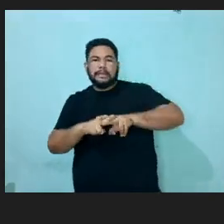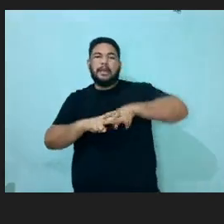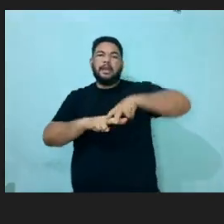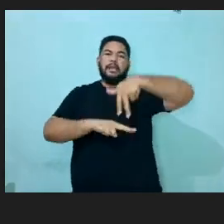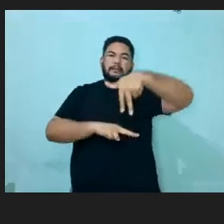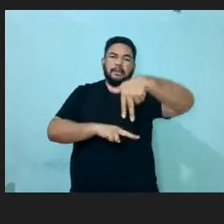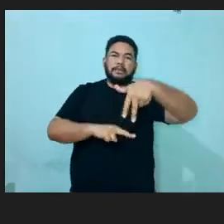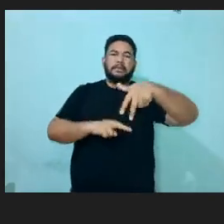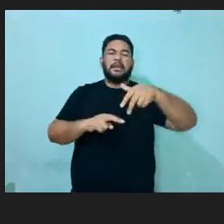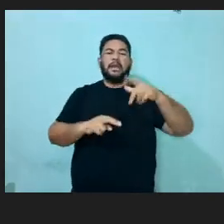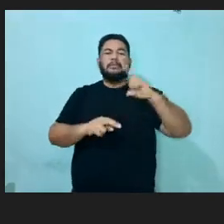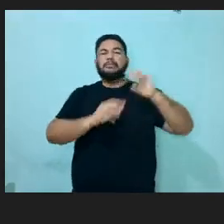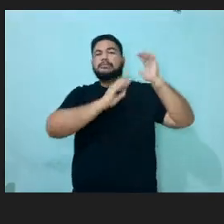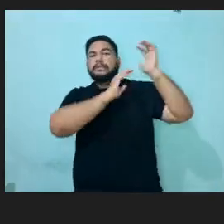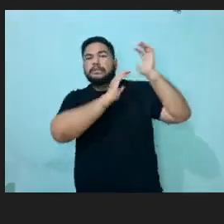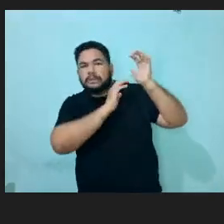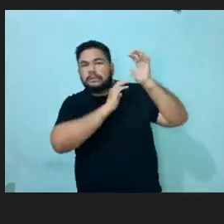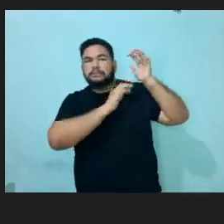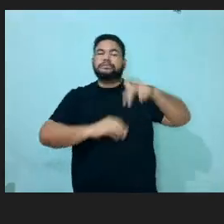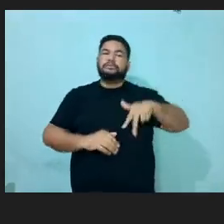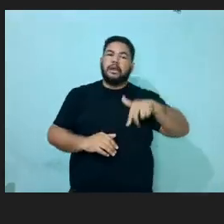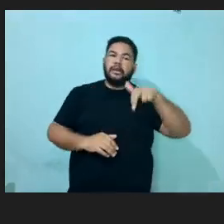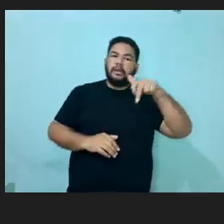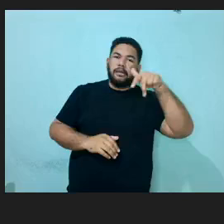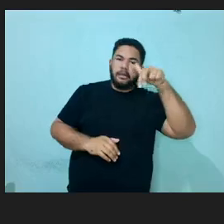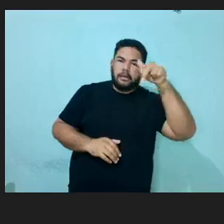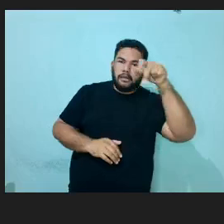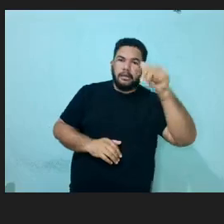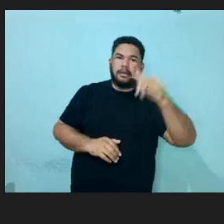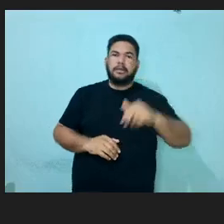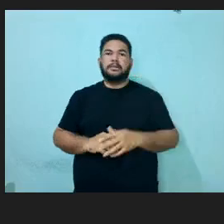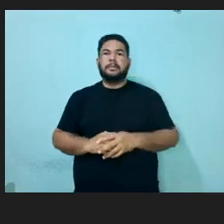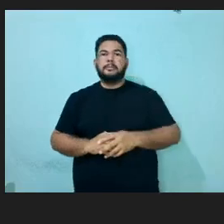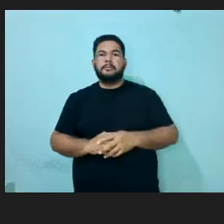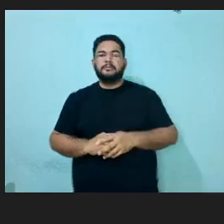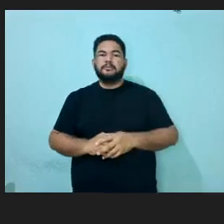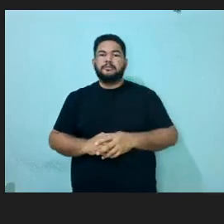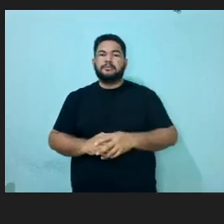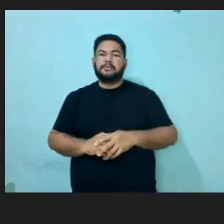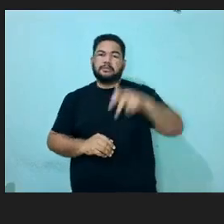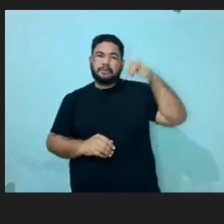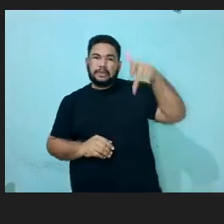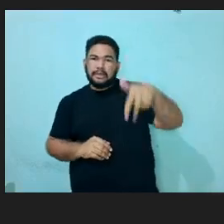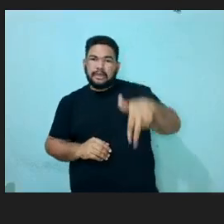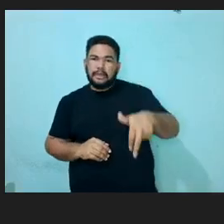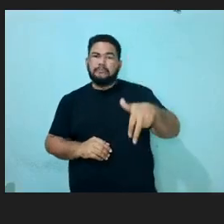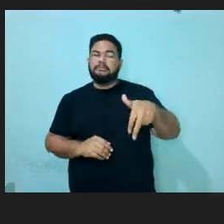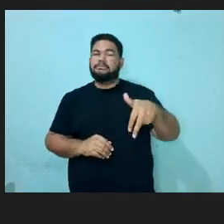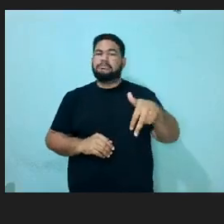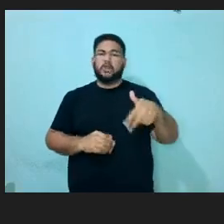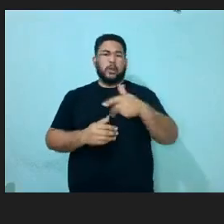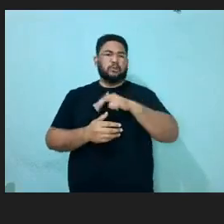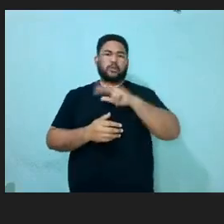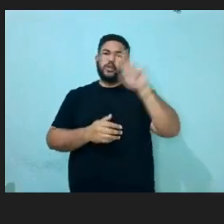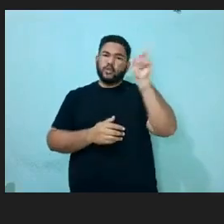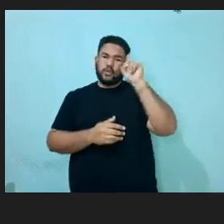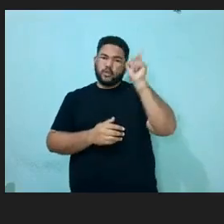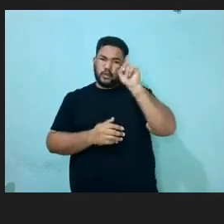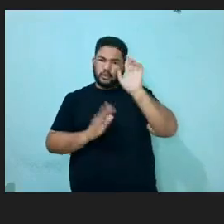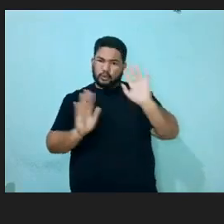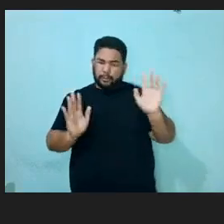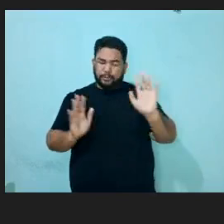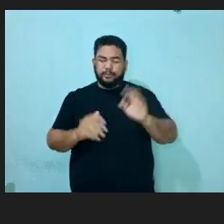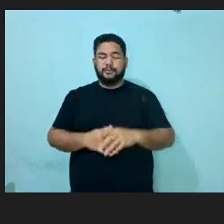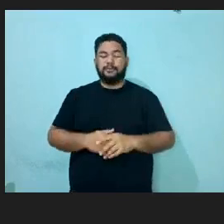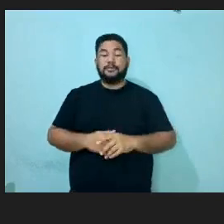carregar peso, subir uma escada, descer uma escada, agachar. Ponto. Só